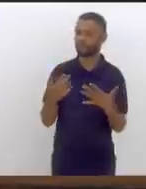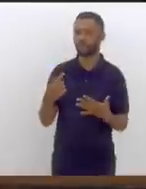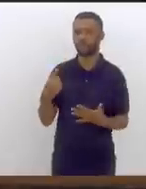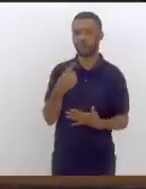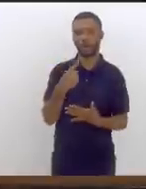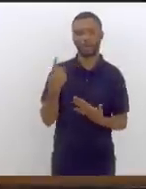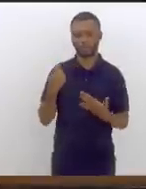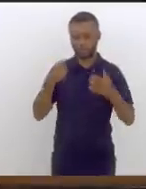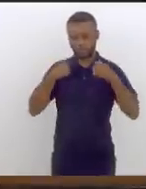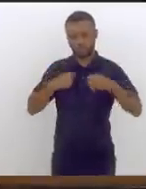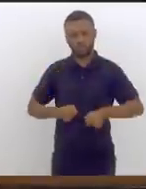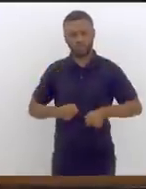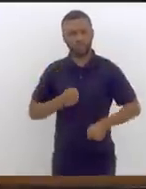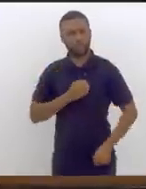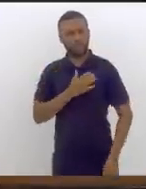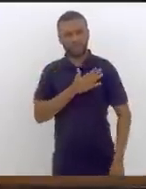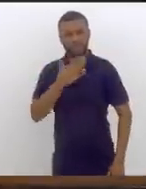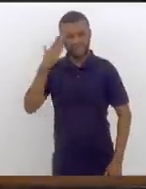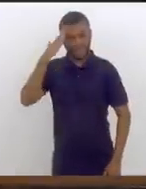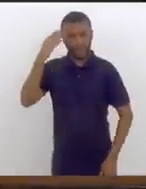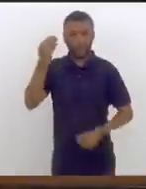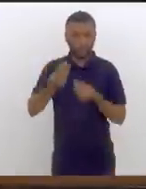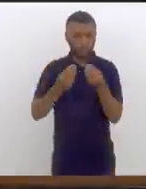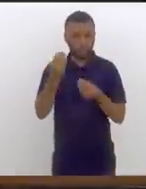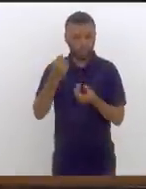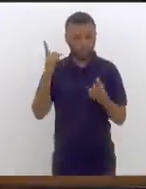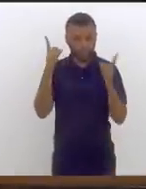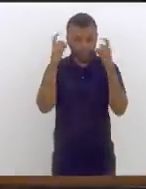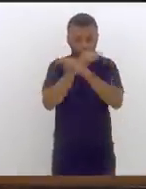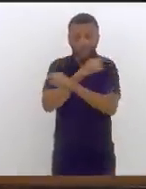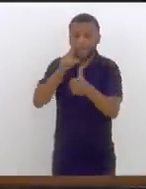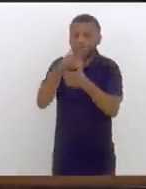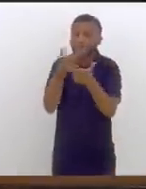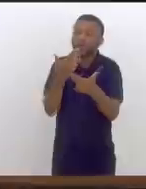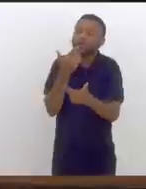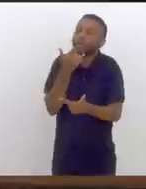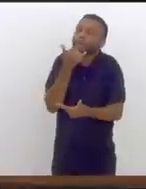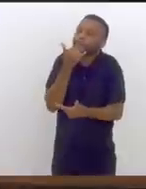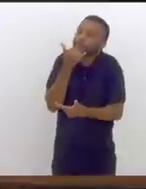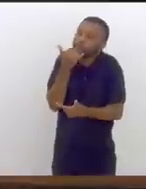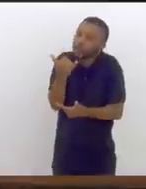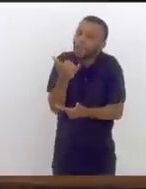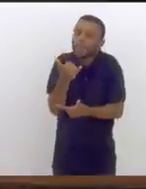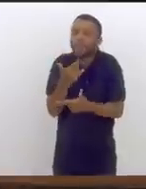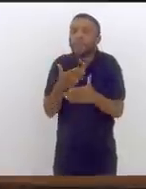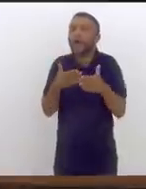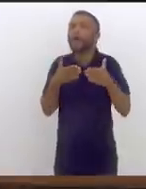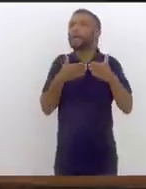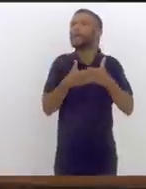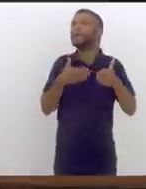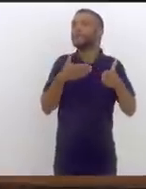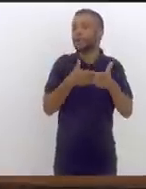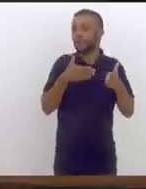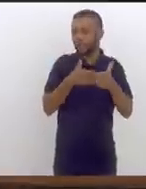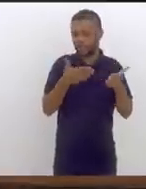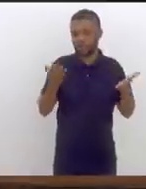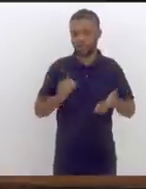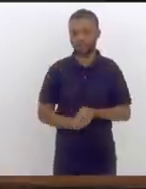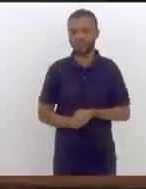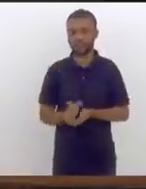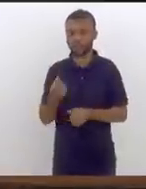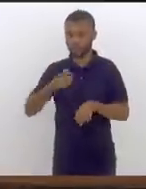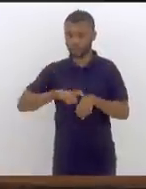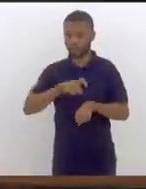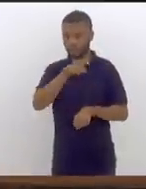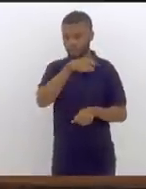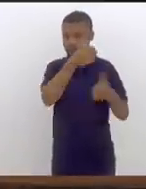vestimos essa farda só sabemos a realidade a primeira coisa que eu peço senhor é Me desculpa pela minha alimentação quando o colega